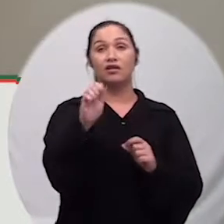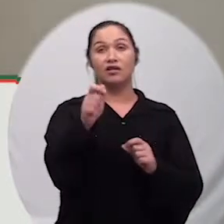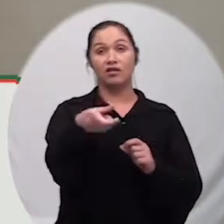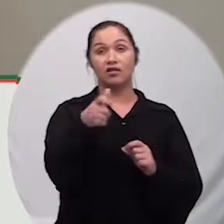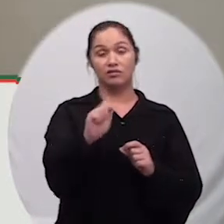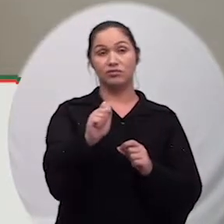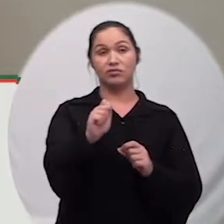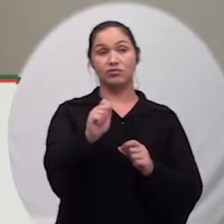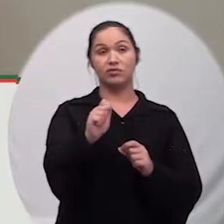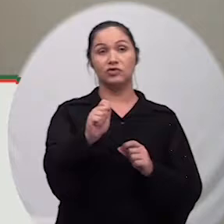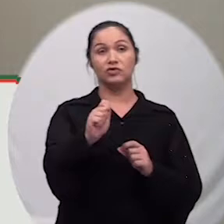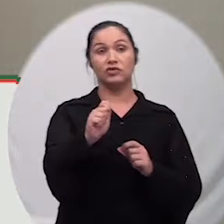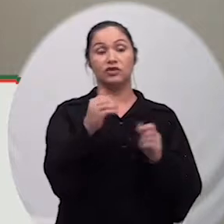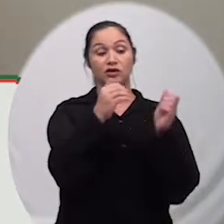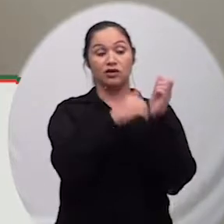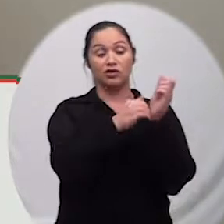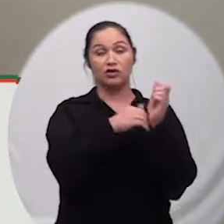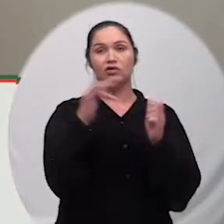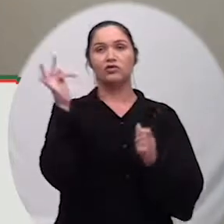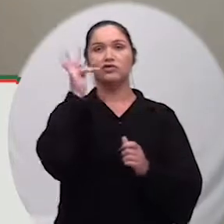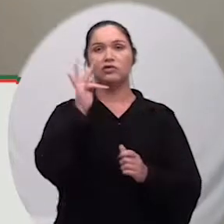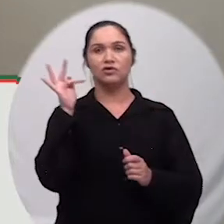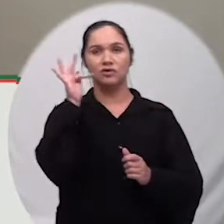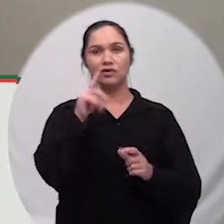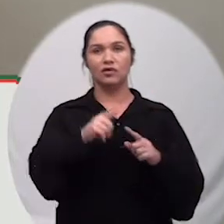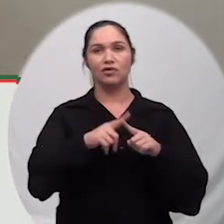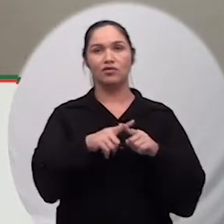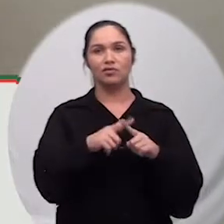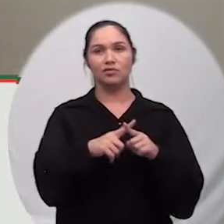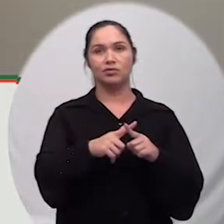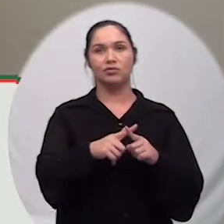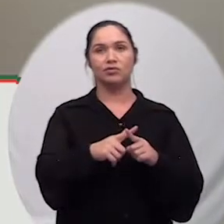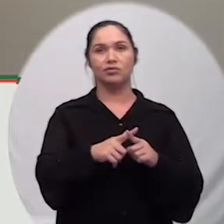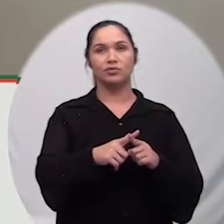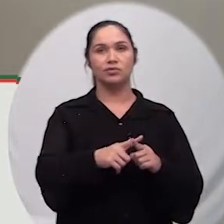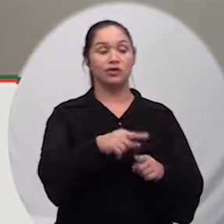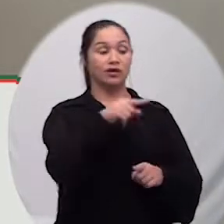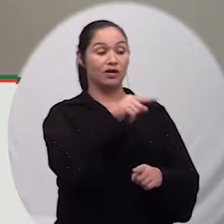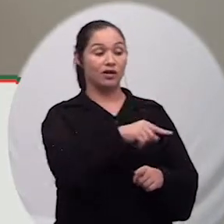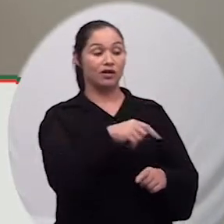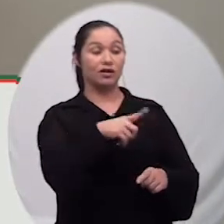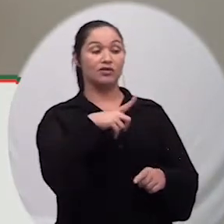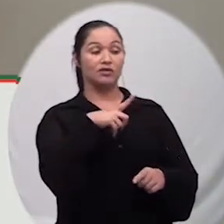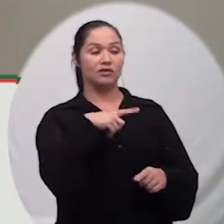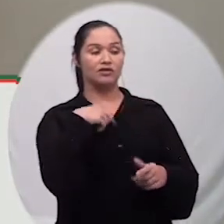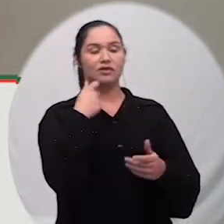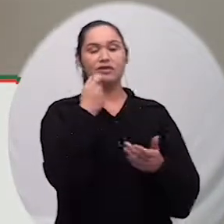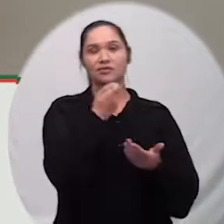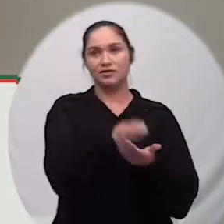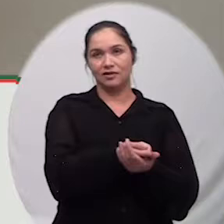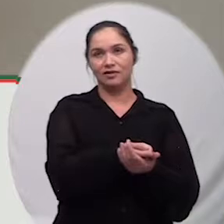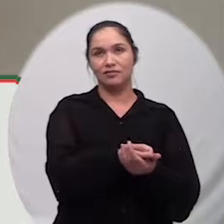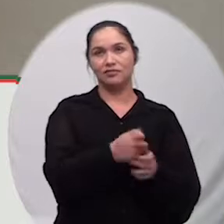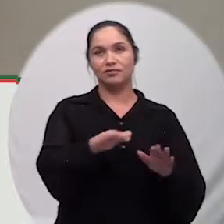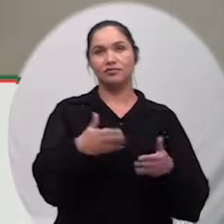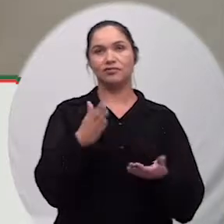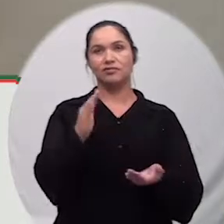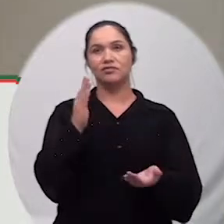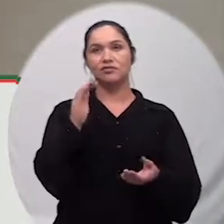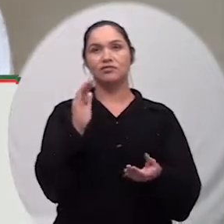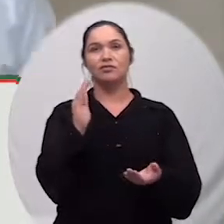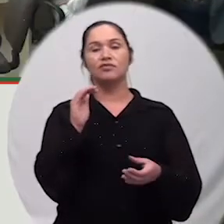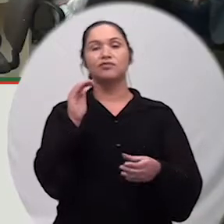disso. Porque o recolhimento é dever do cartório. Será dever do cartório nesse caso, né, se aprovarmos. Por isso, tem meu voto favorável.